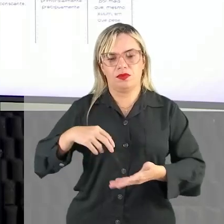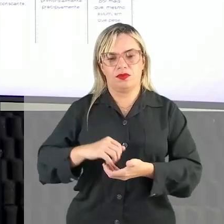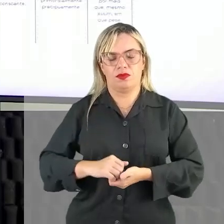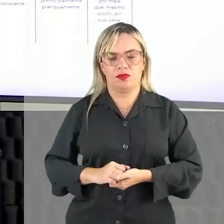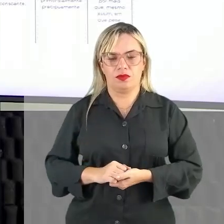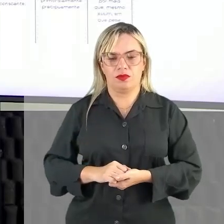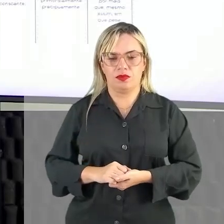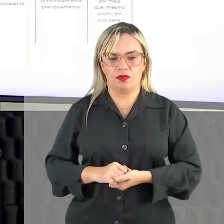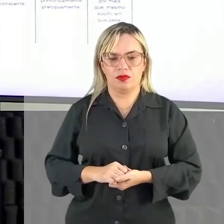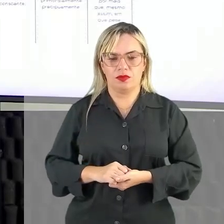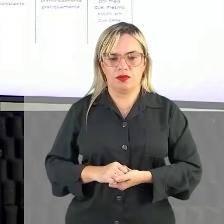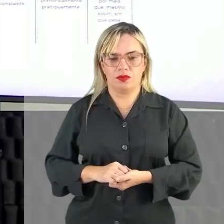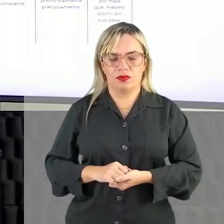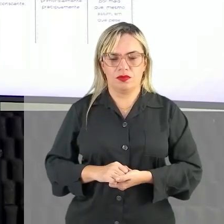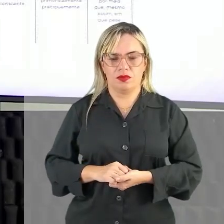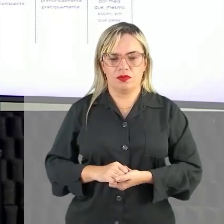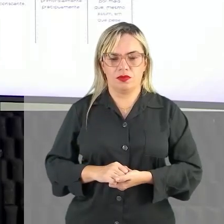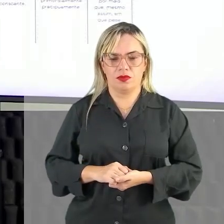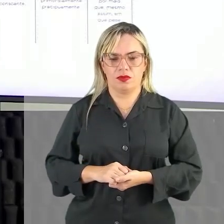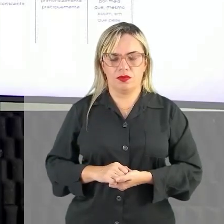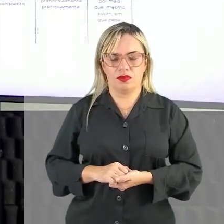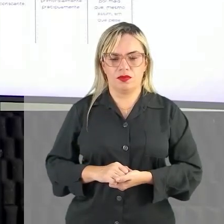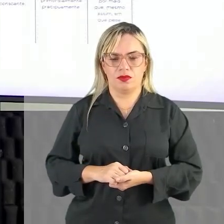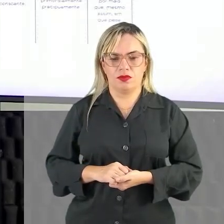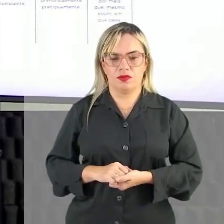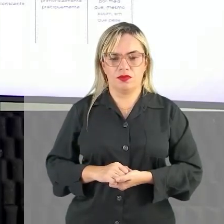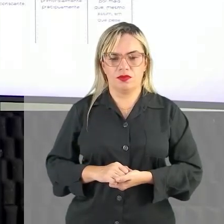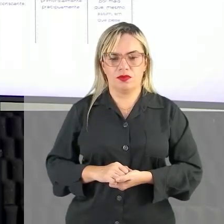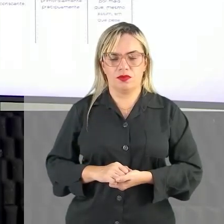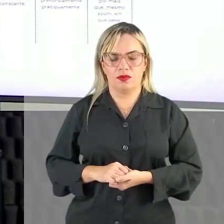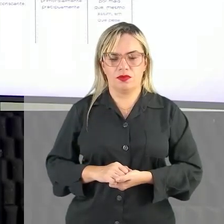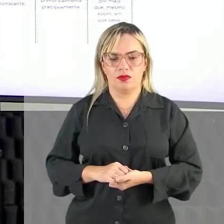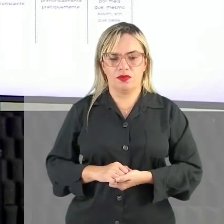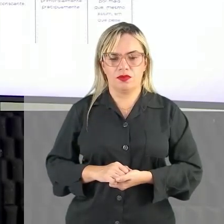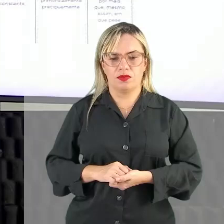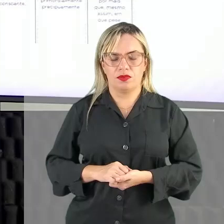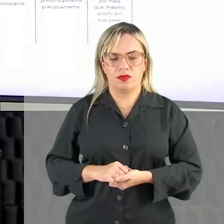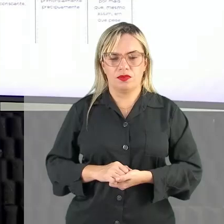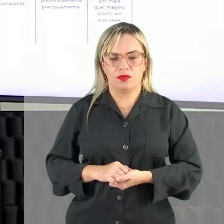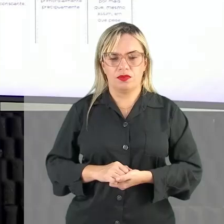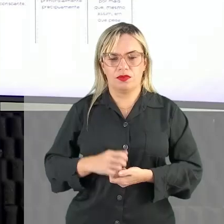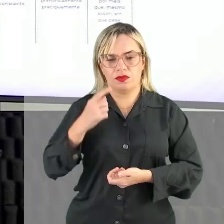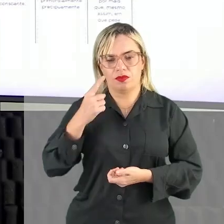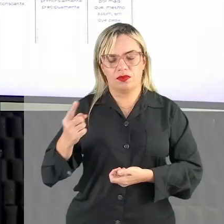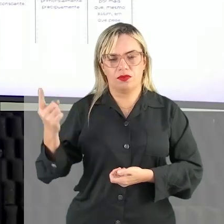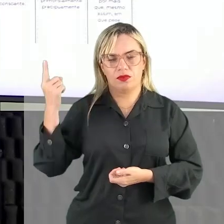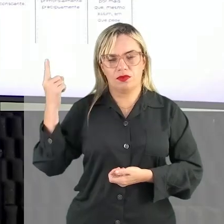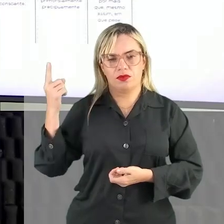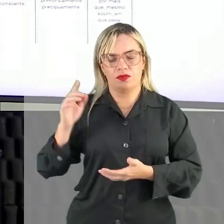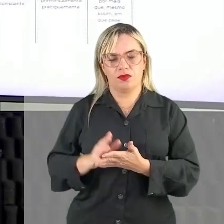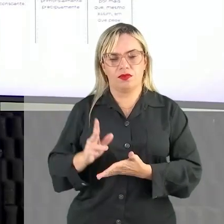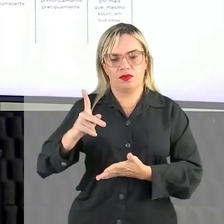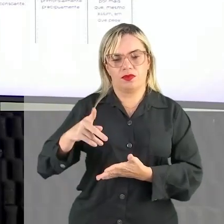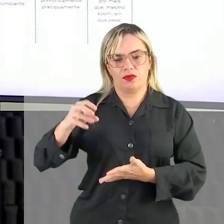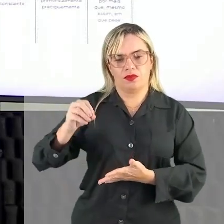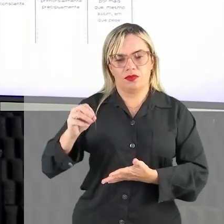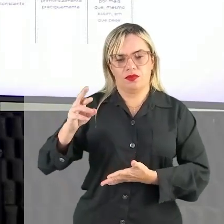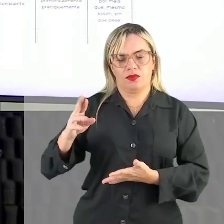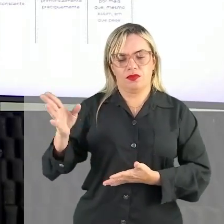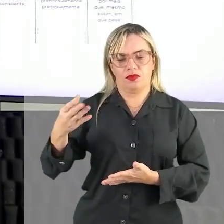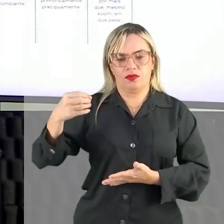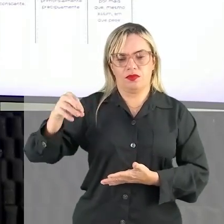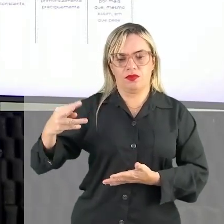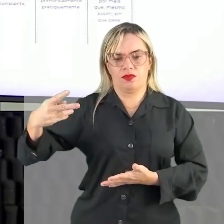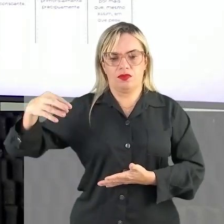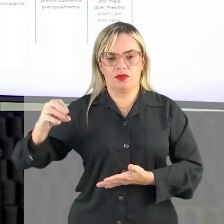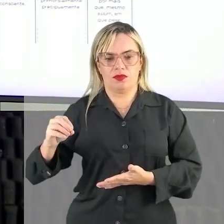entanto porém ao contrário Diferentemente por outro lado que inclusive o por outro lado pode